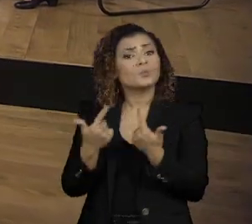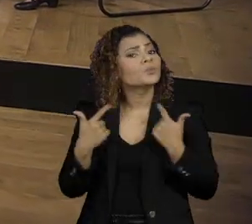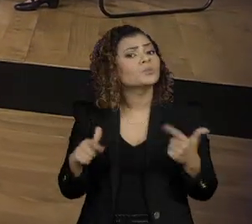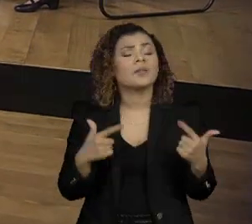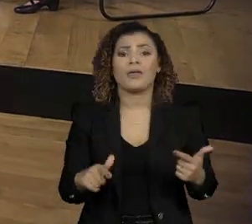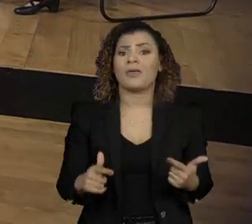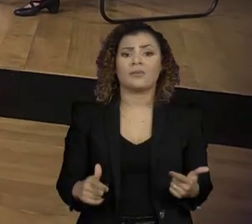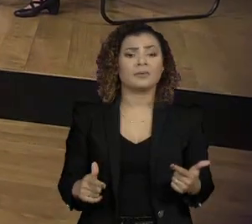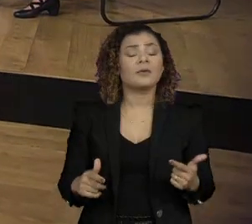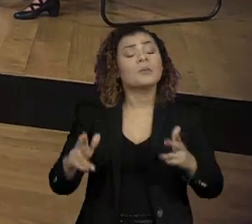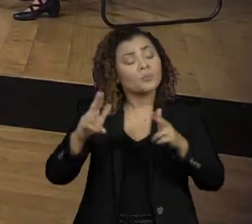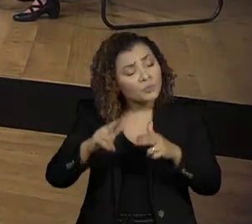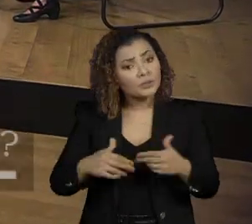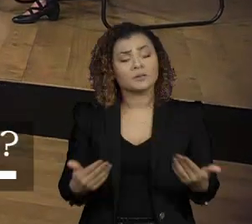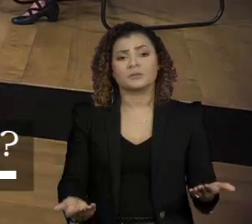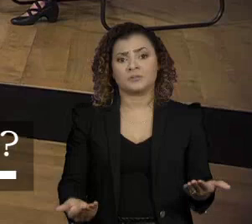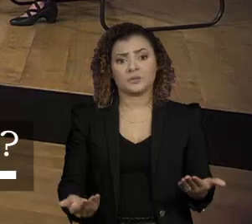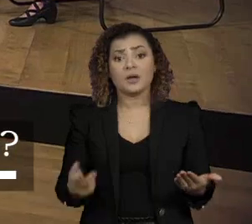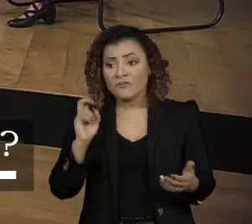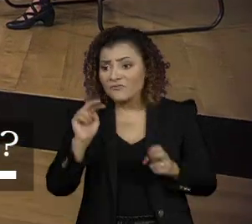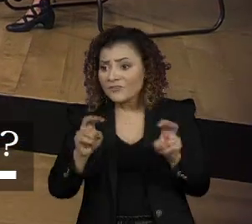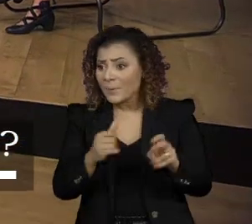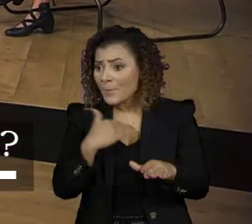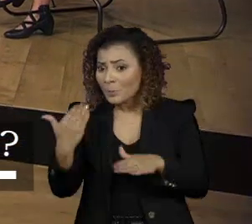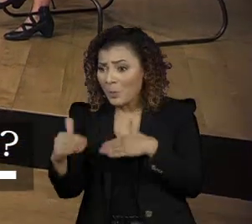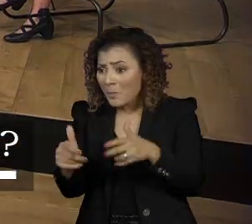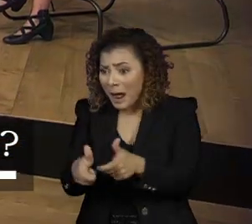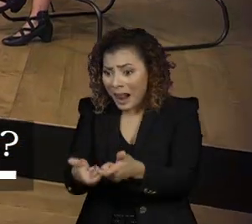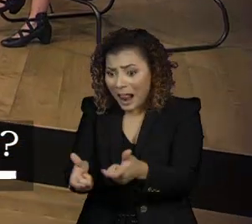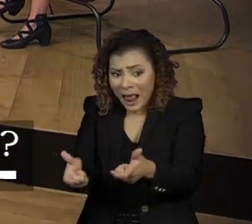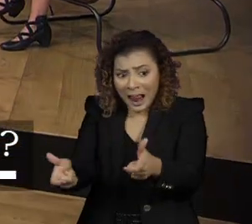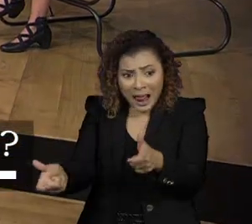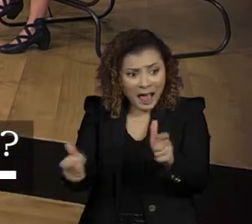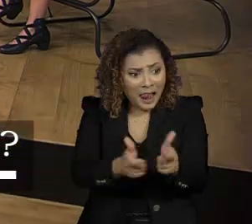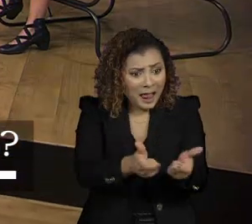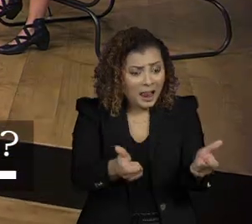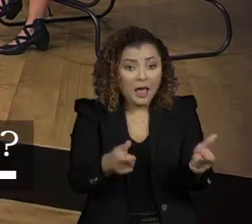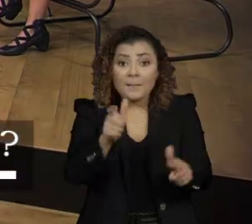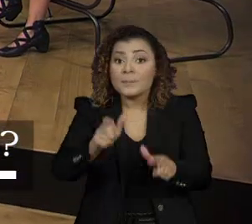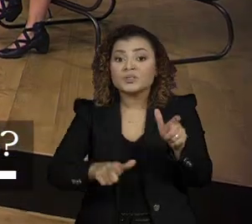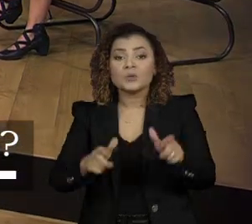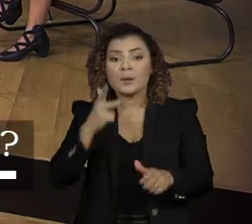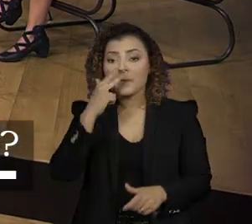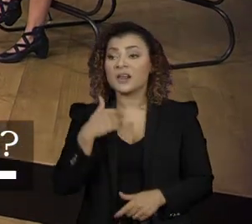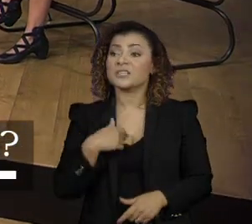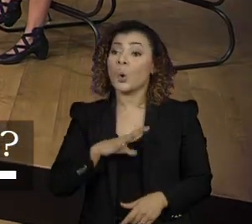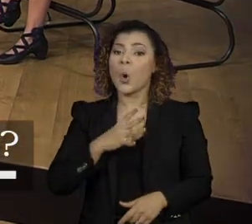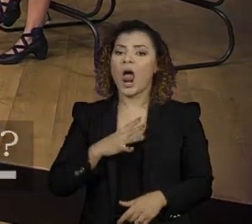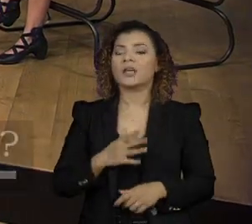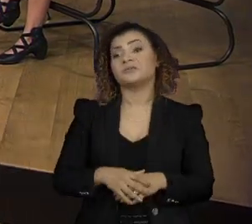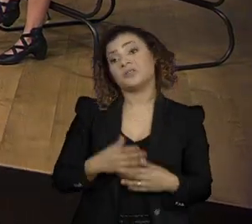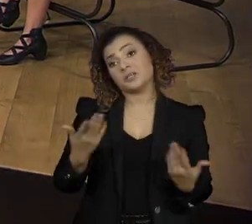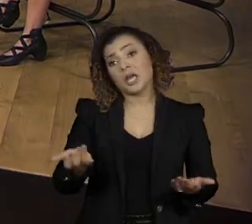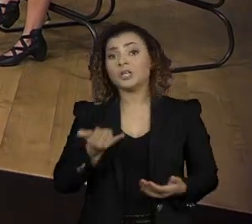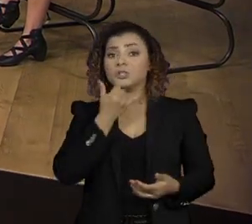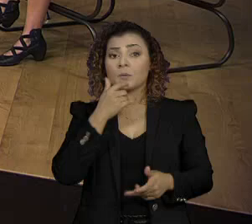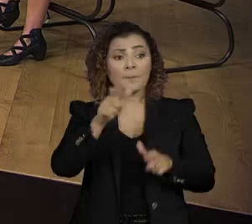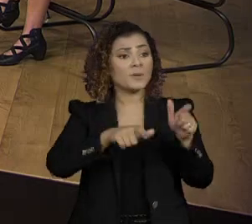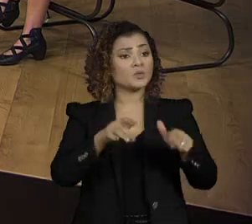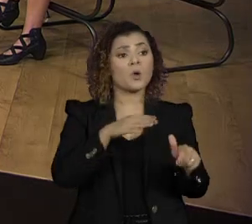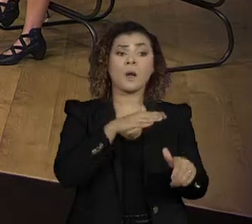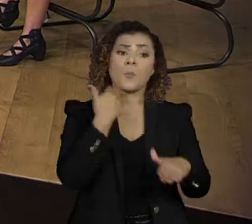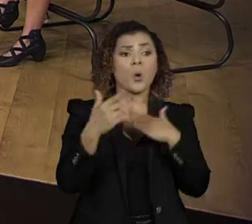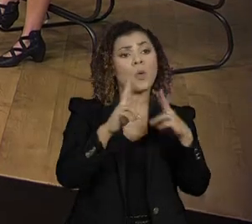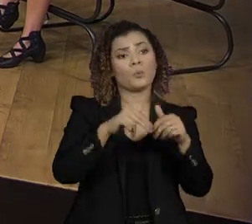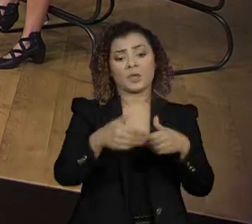uma explicação para esse número de mortes, porque essas pessoas têm a ousadia de dizer que as pessoas morreram porque não